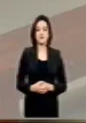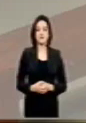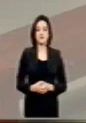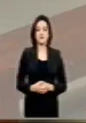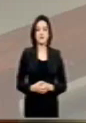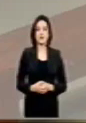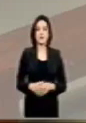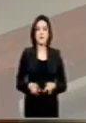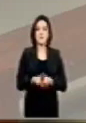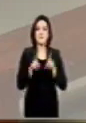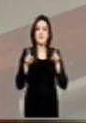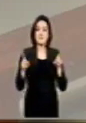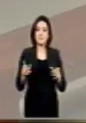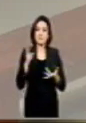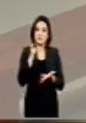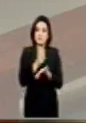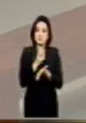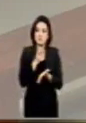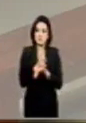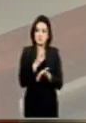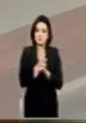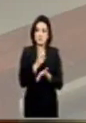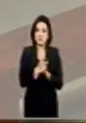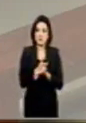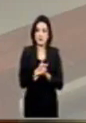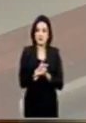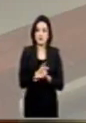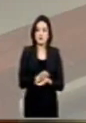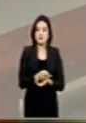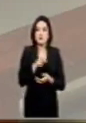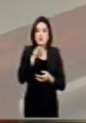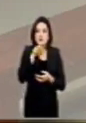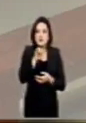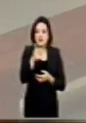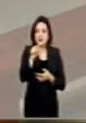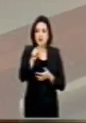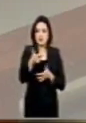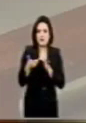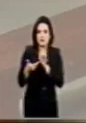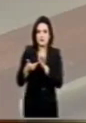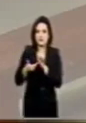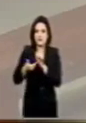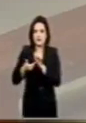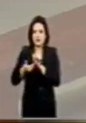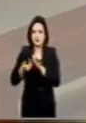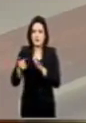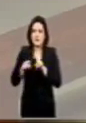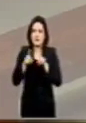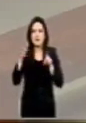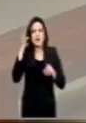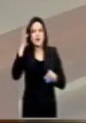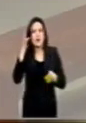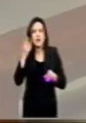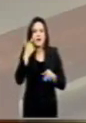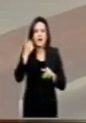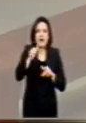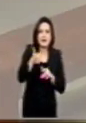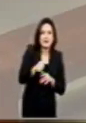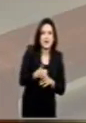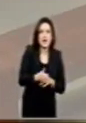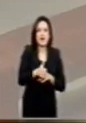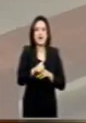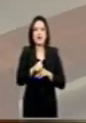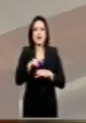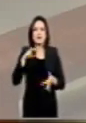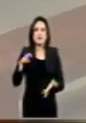Mas mesmo que considere que não houvesse esta causa, partindo-se para a teoria, para a análise da culpabilidade,